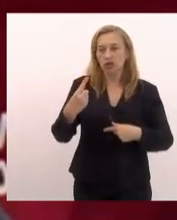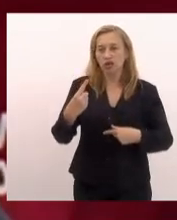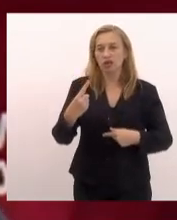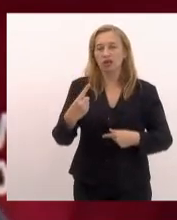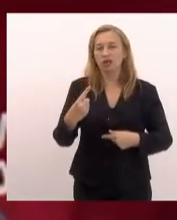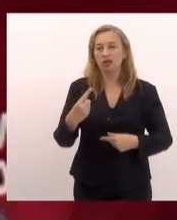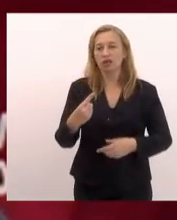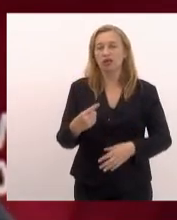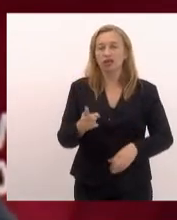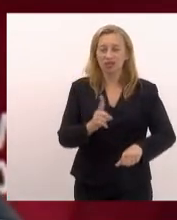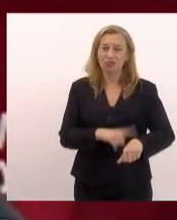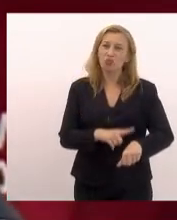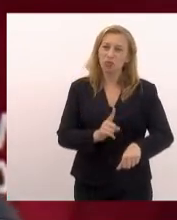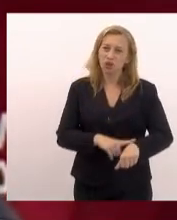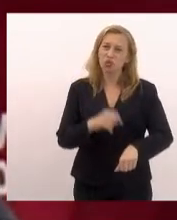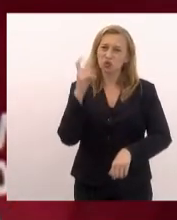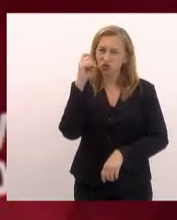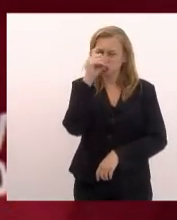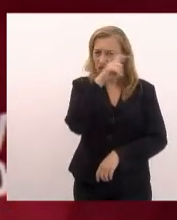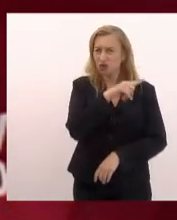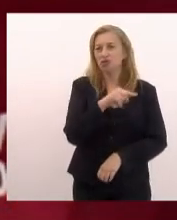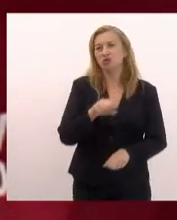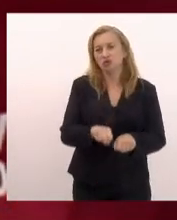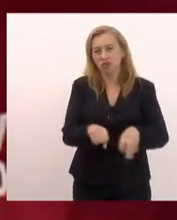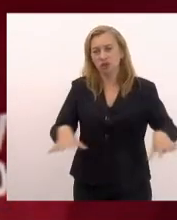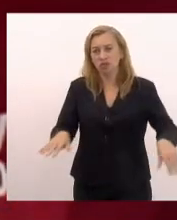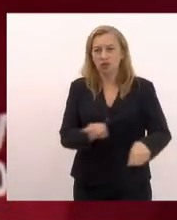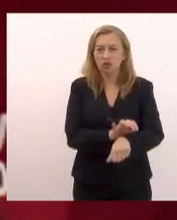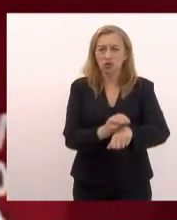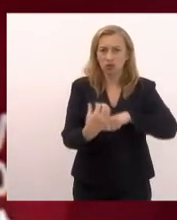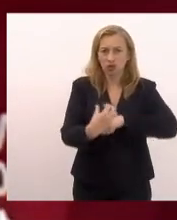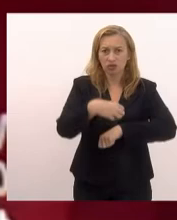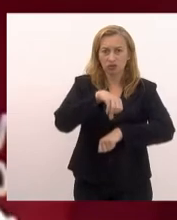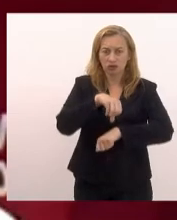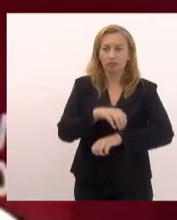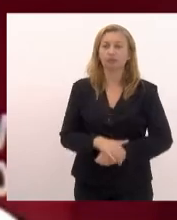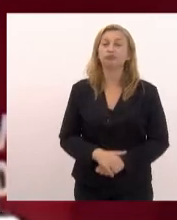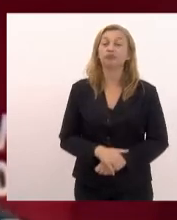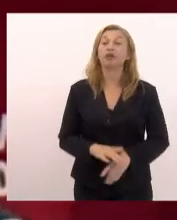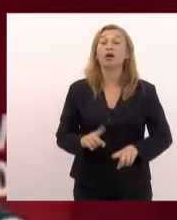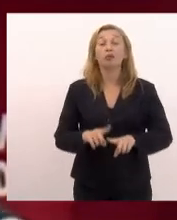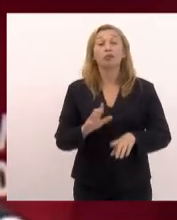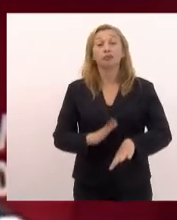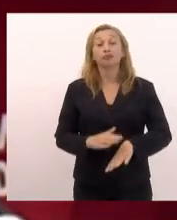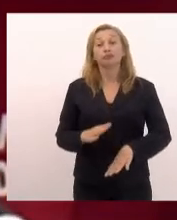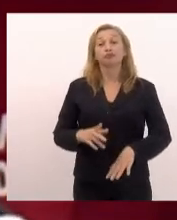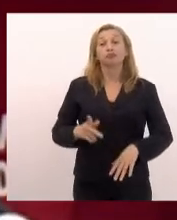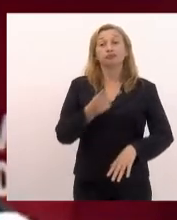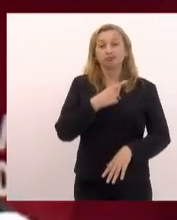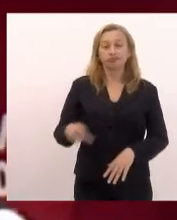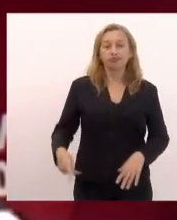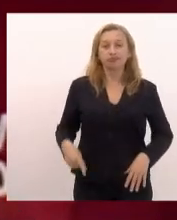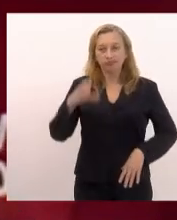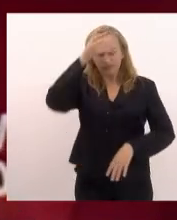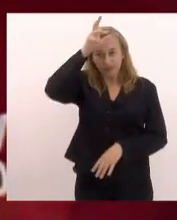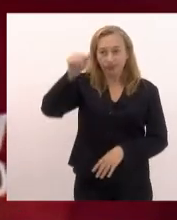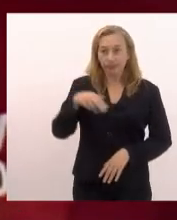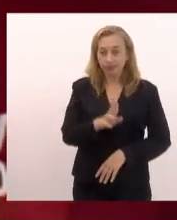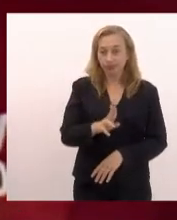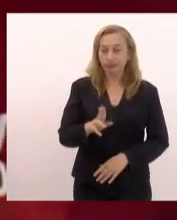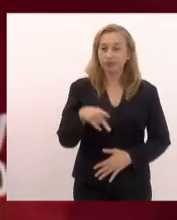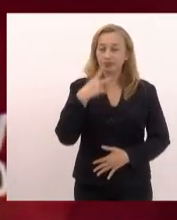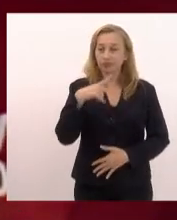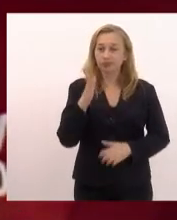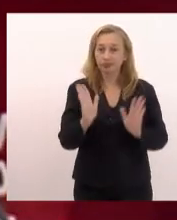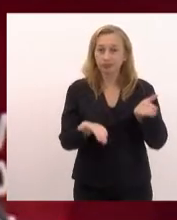que foi a pandemia do coronavírus. Mas, presidente Tiaju, as nossas palavras hoje